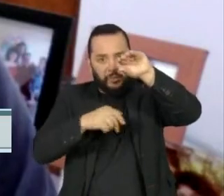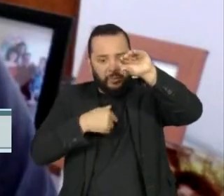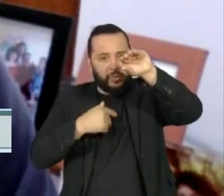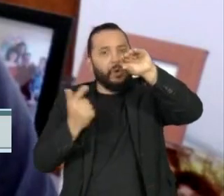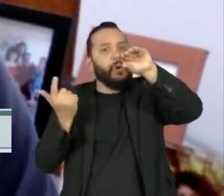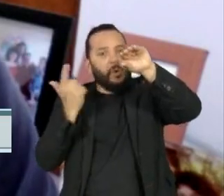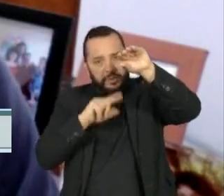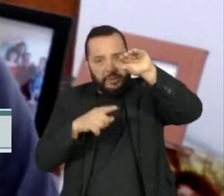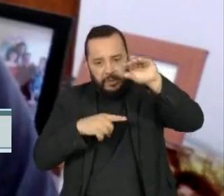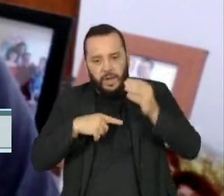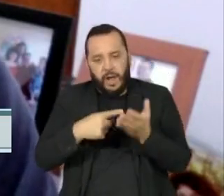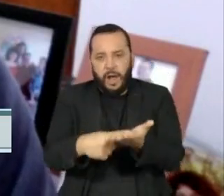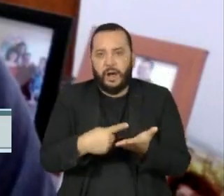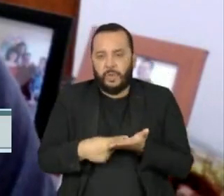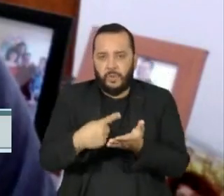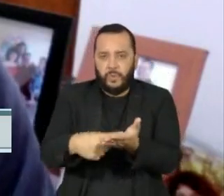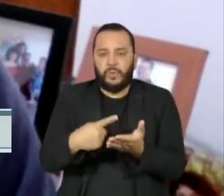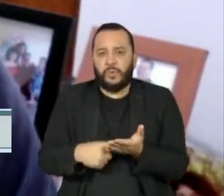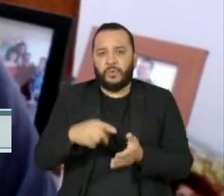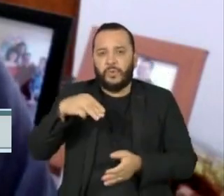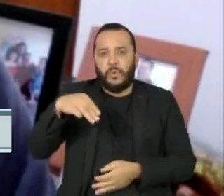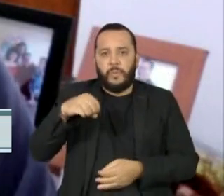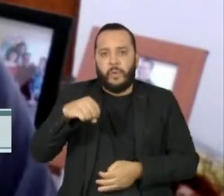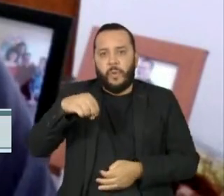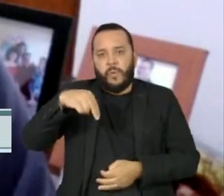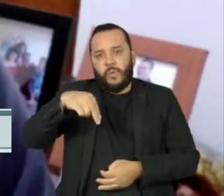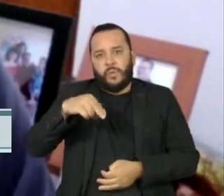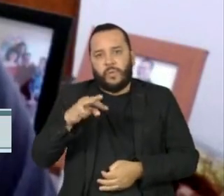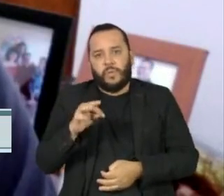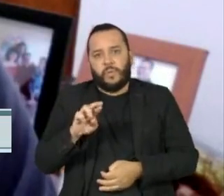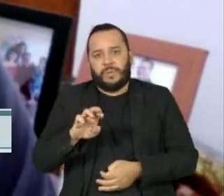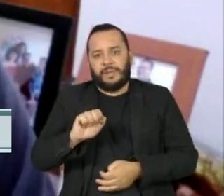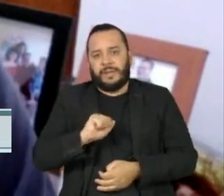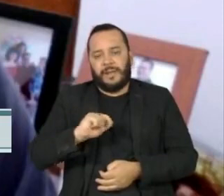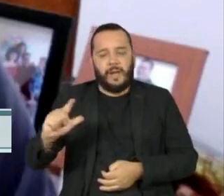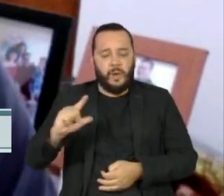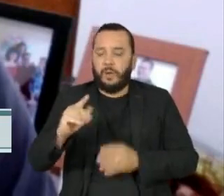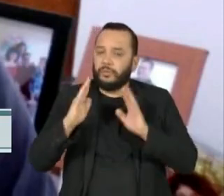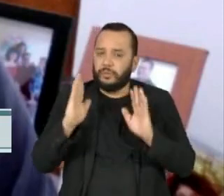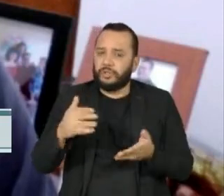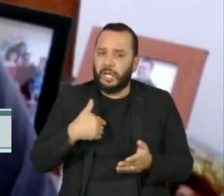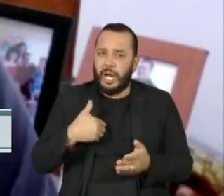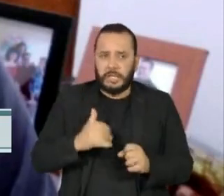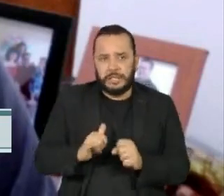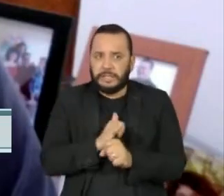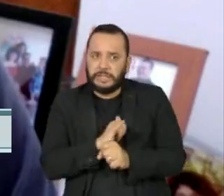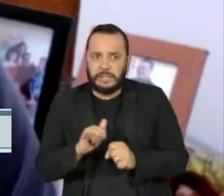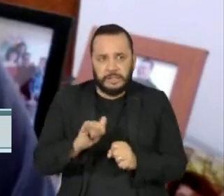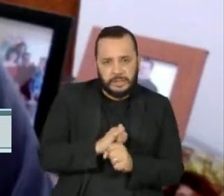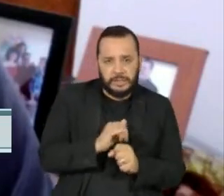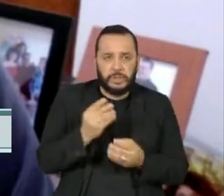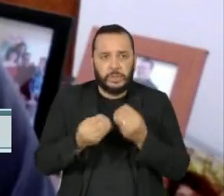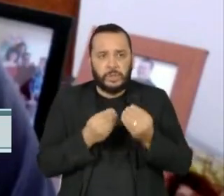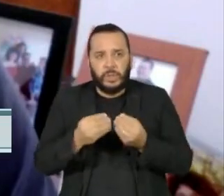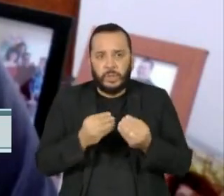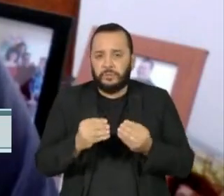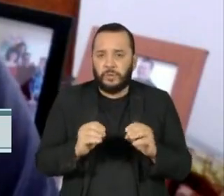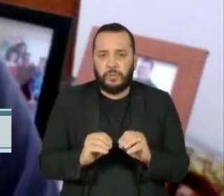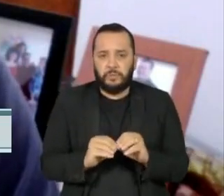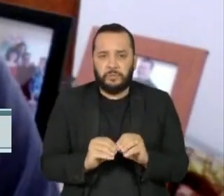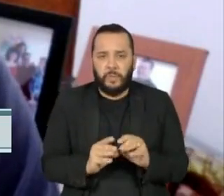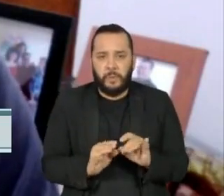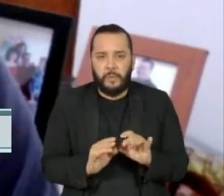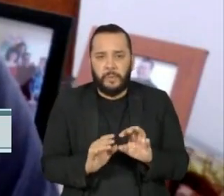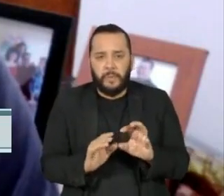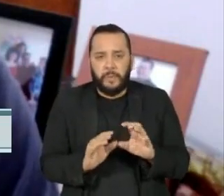Montreal que baniram né Essa foi a medida como era o que é uma questão crucial drástica